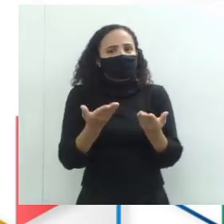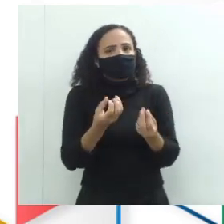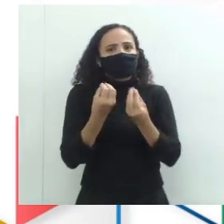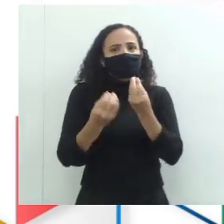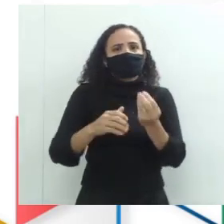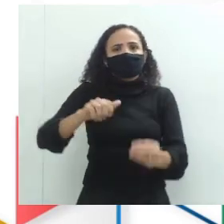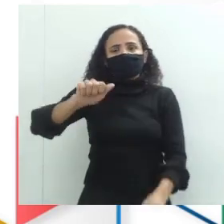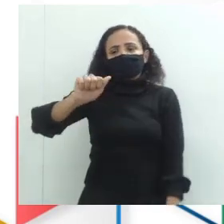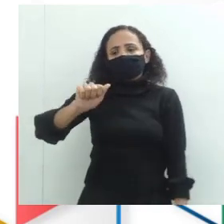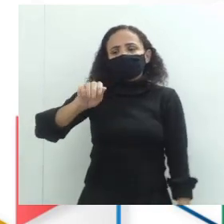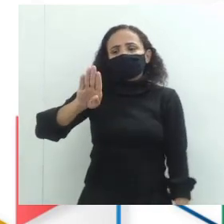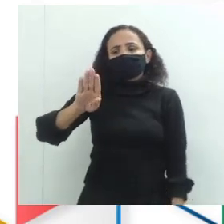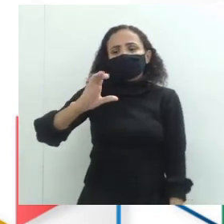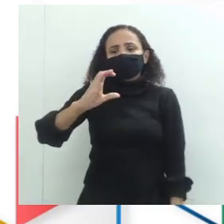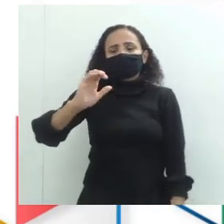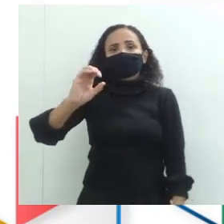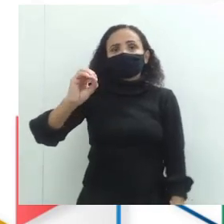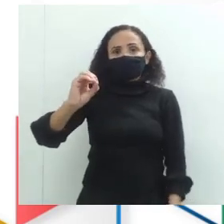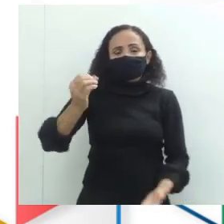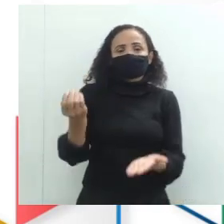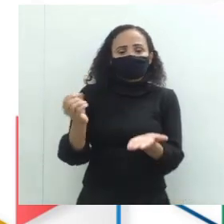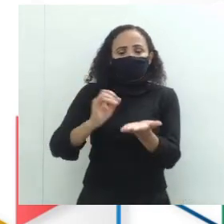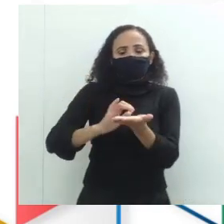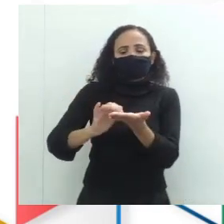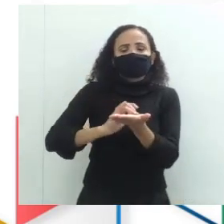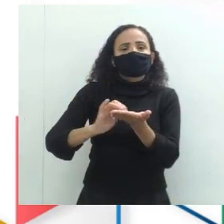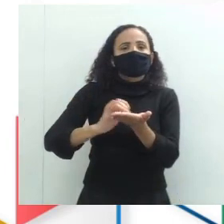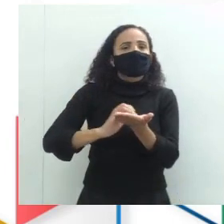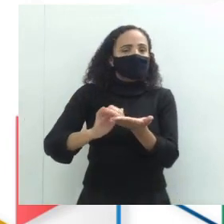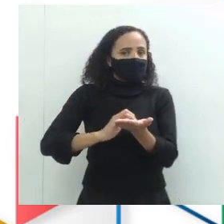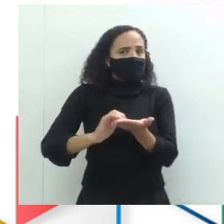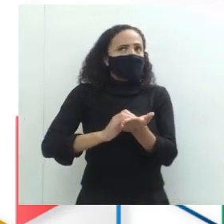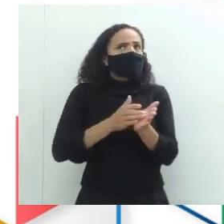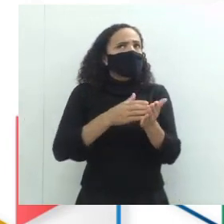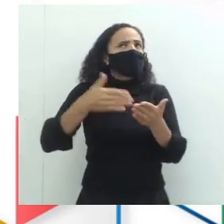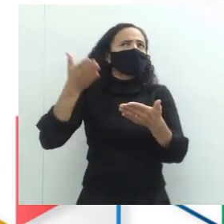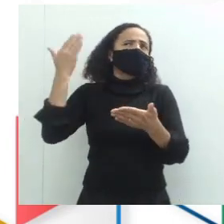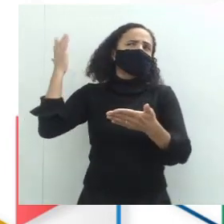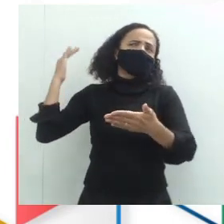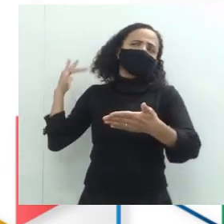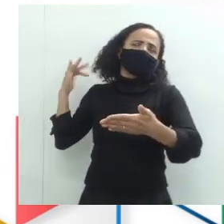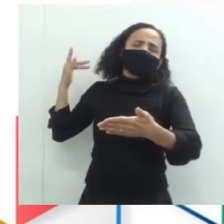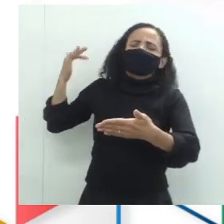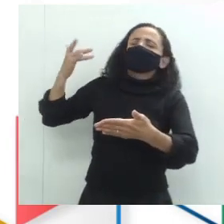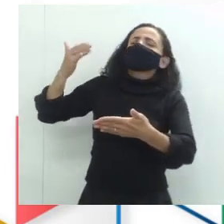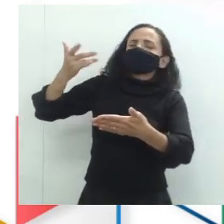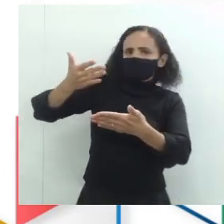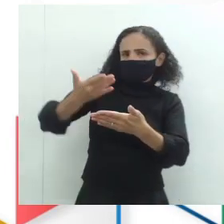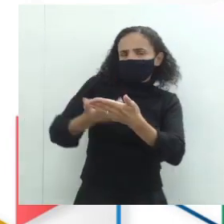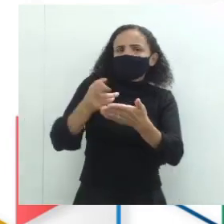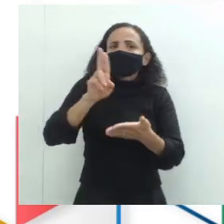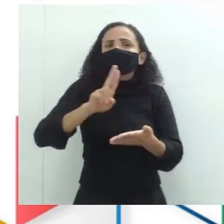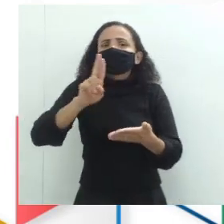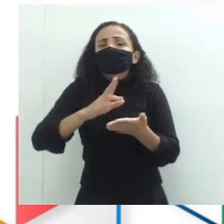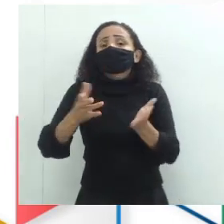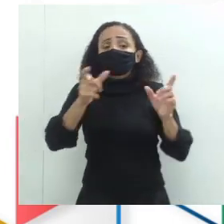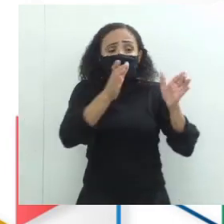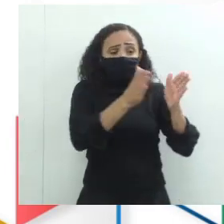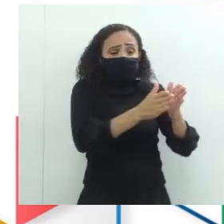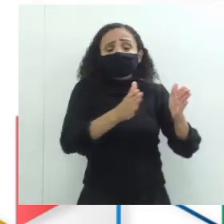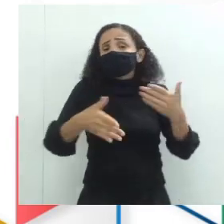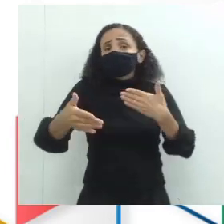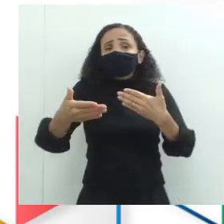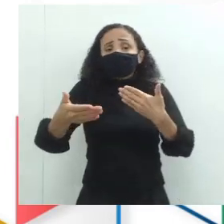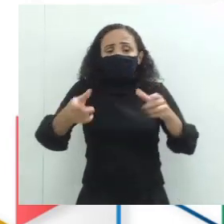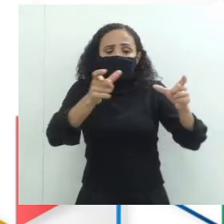Ábaco é aquela calculadora, sabe, que a gente usa na escola desde os anos iniciais, ou se não usa, tá lá exposto em algum lugar com